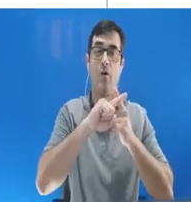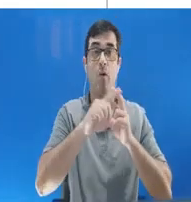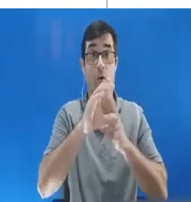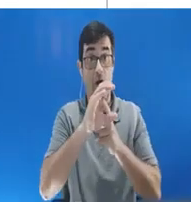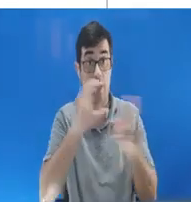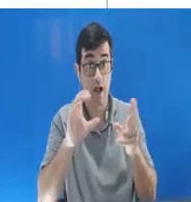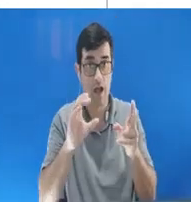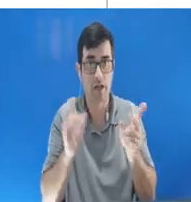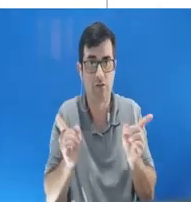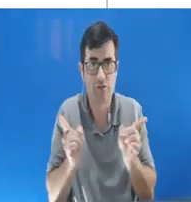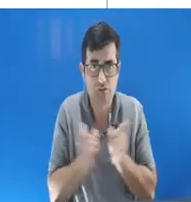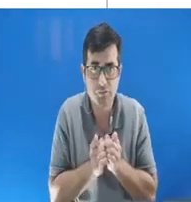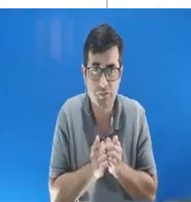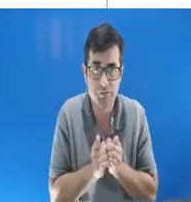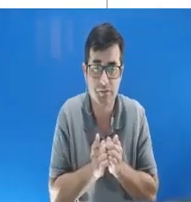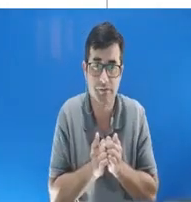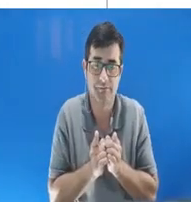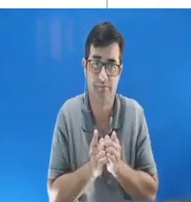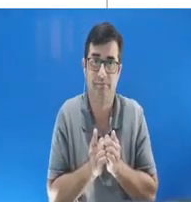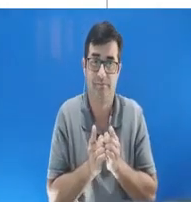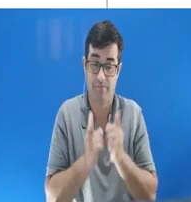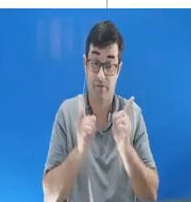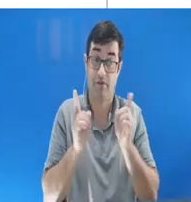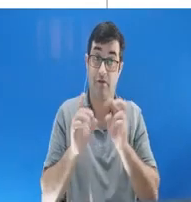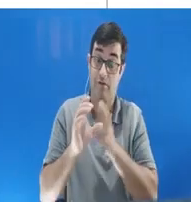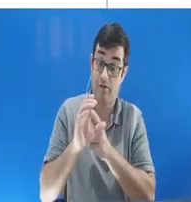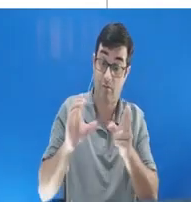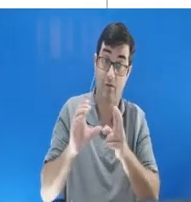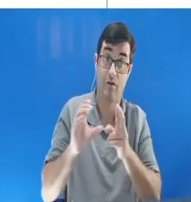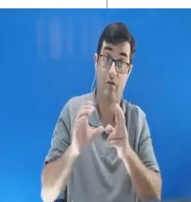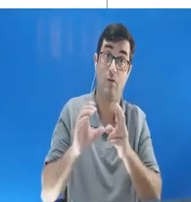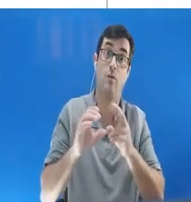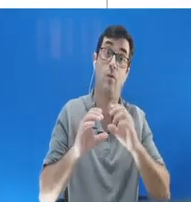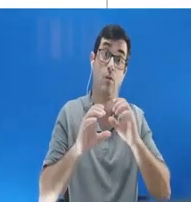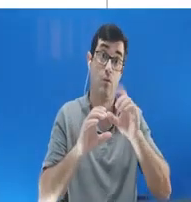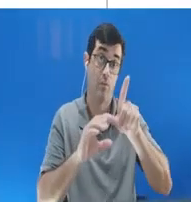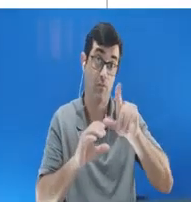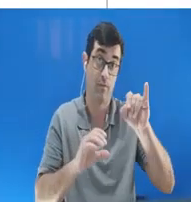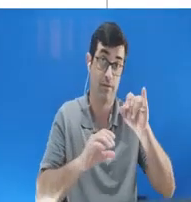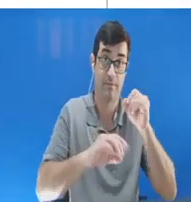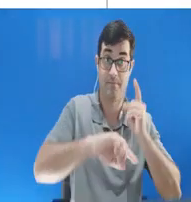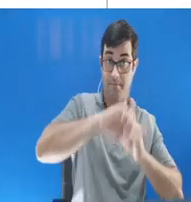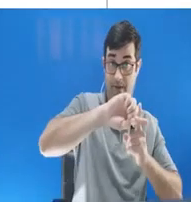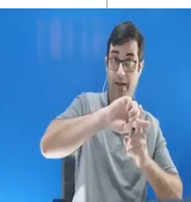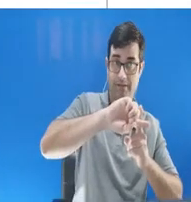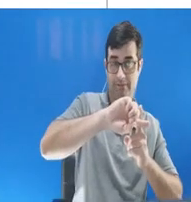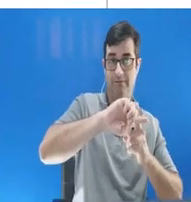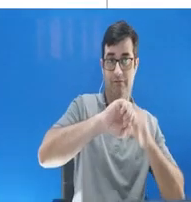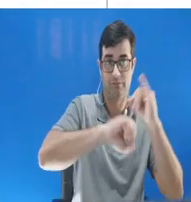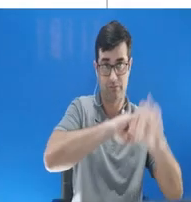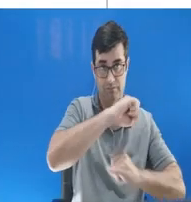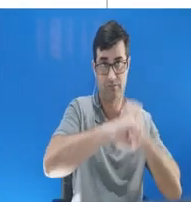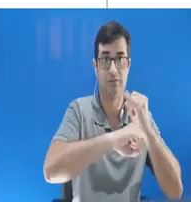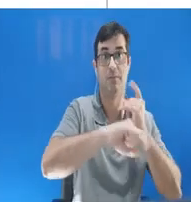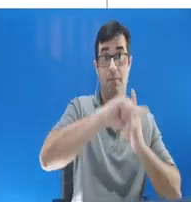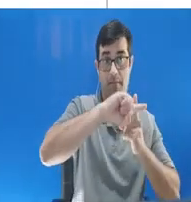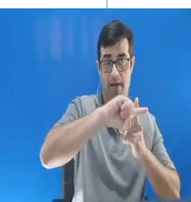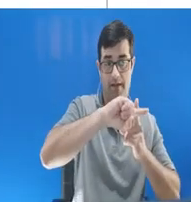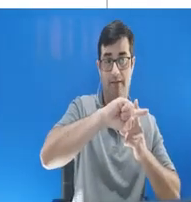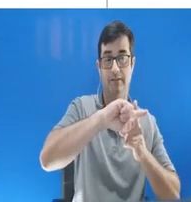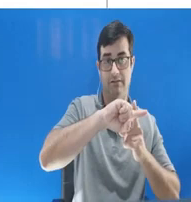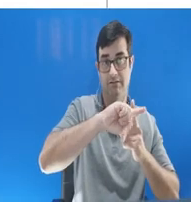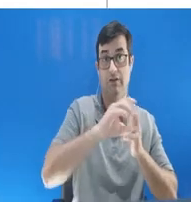raio. Então, o átomo tem um raio X e o cátion, ou o íon derivado dele,